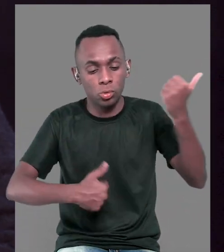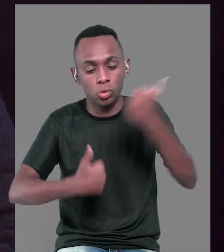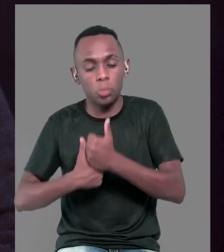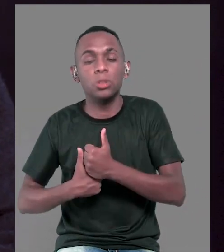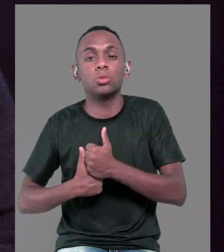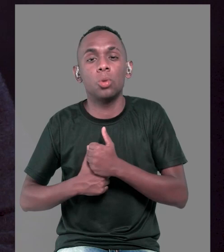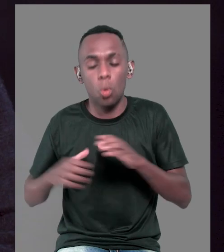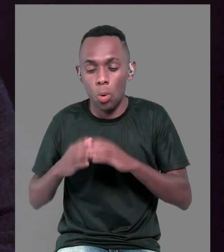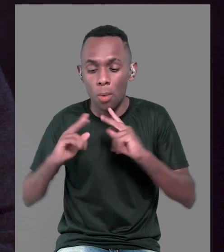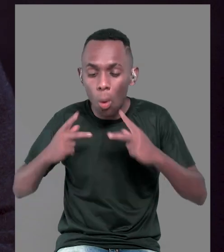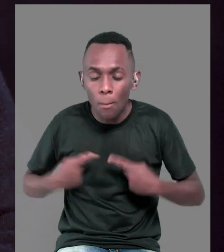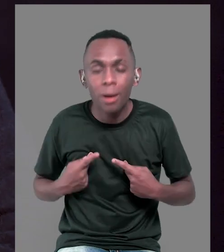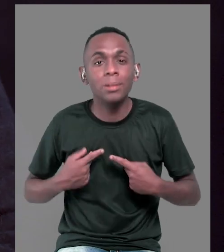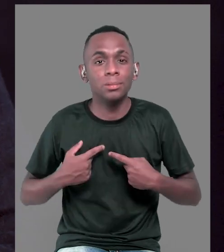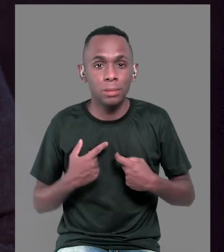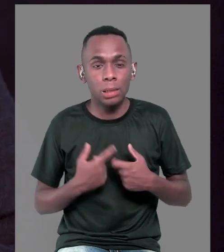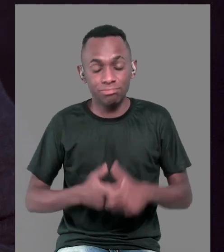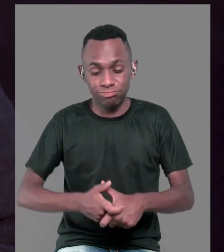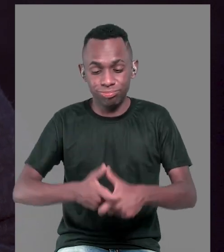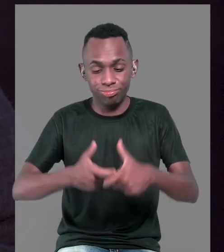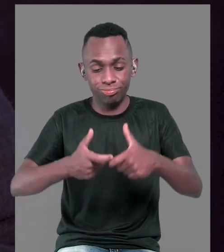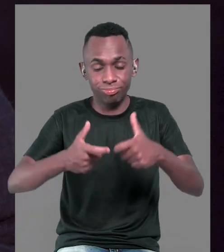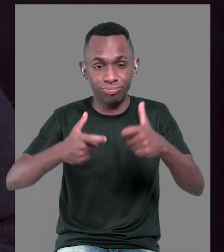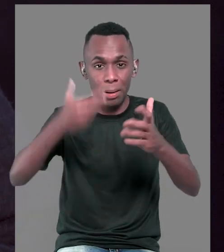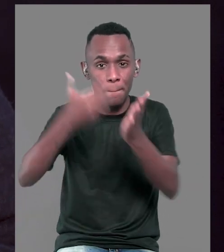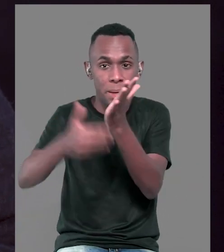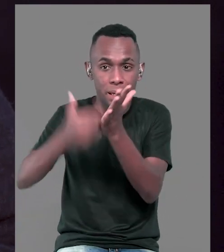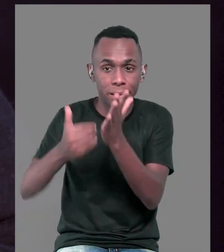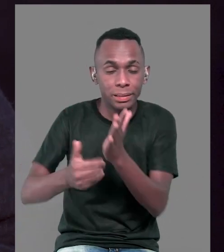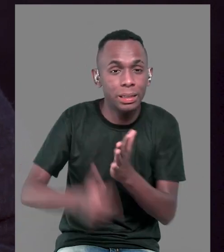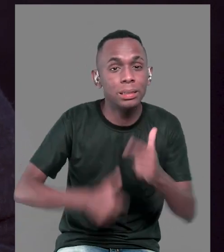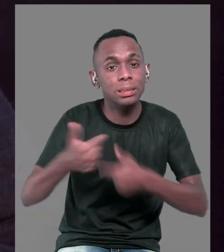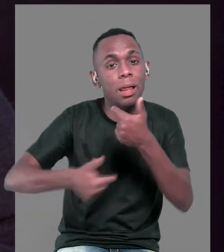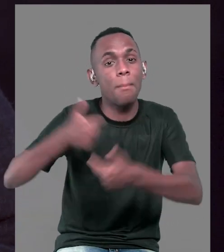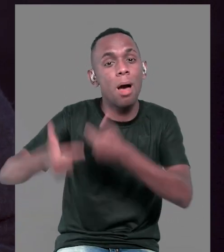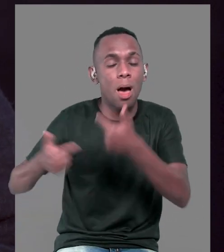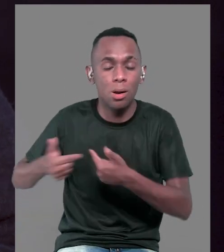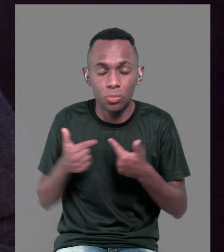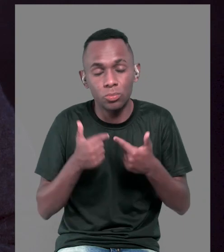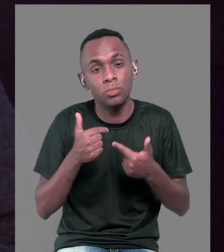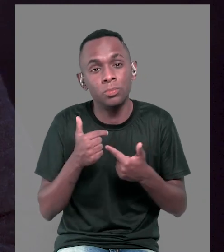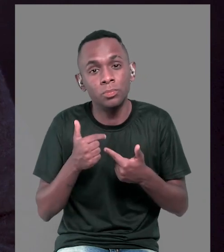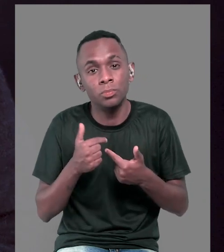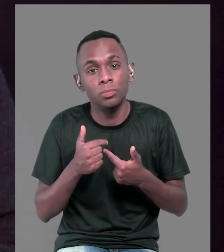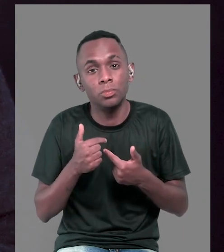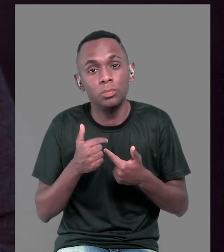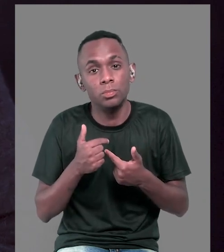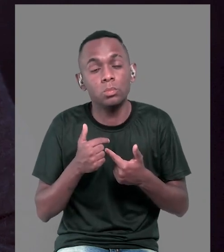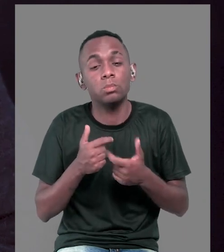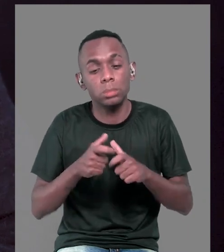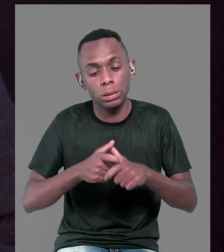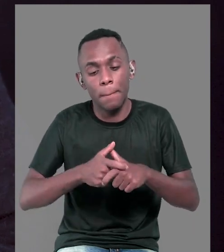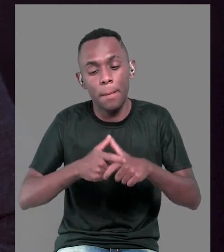onda esperada de desemprego, milhões de empregos, talvez uma escala